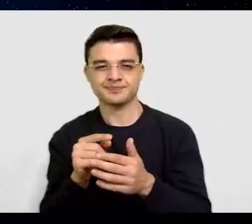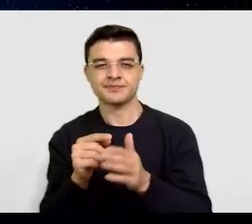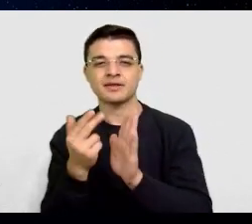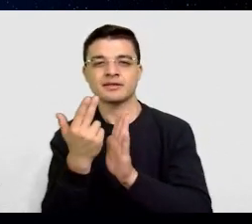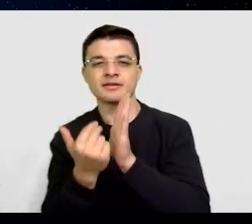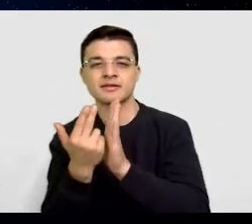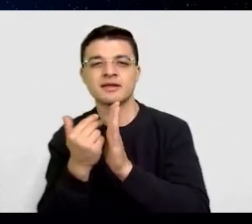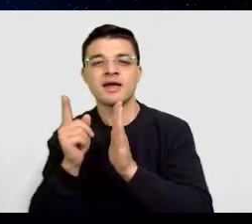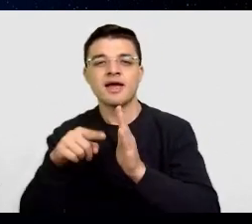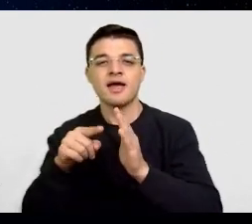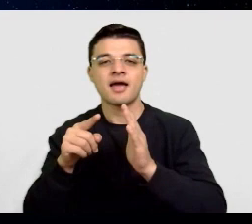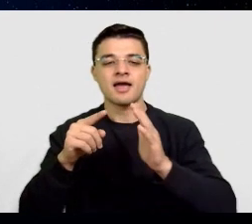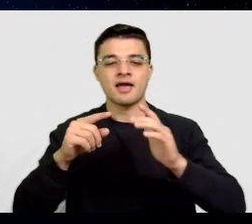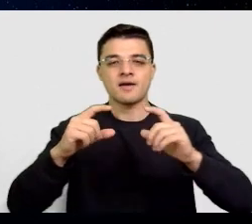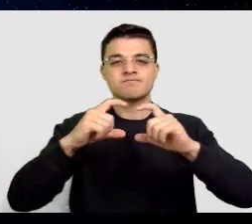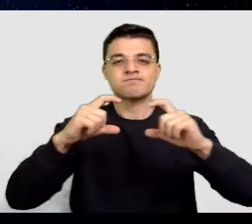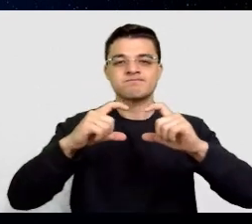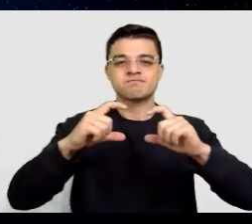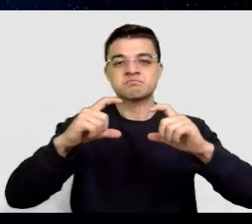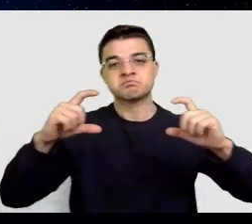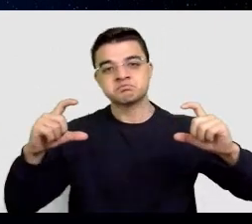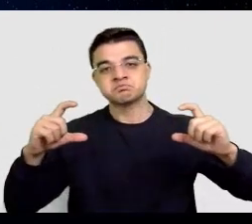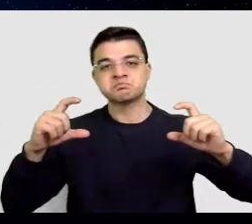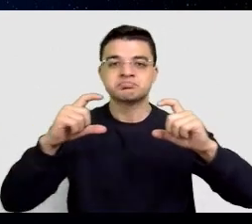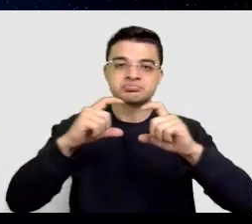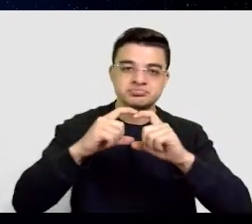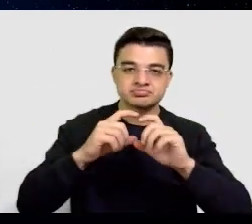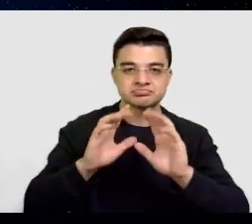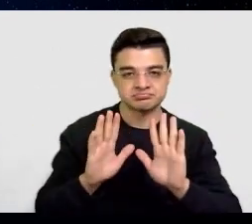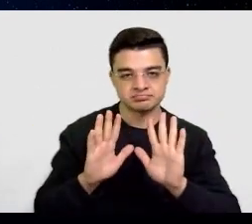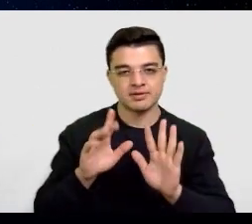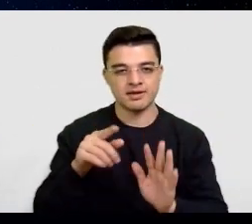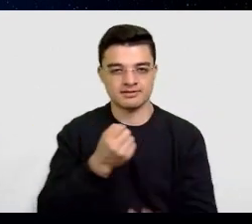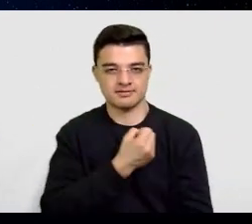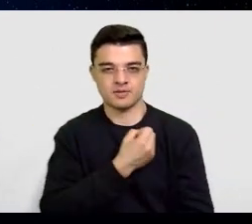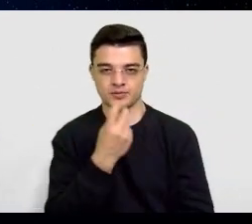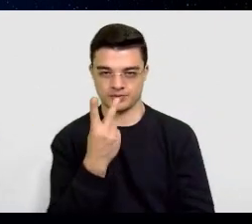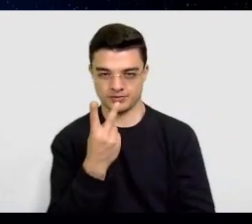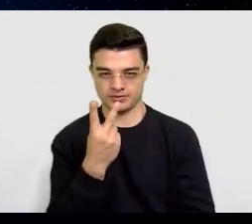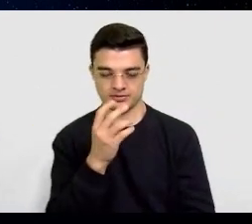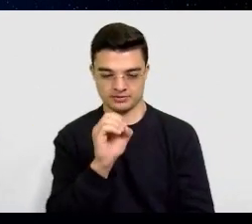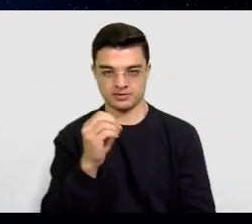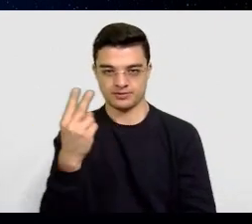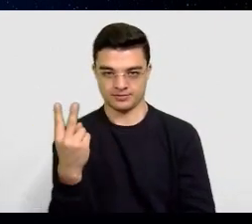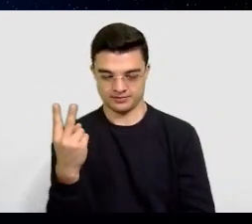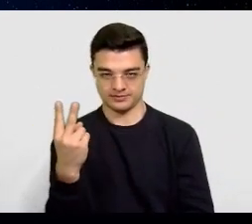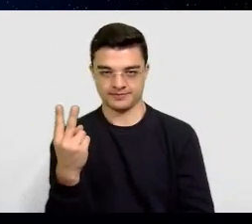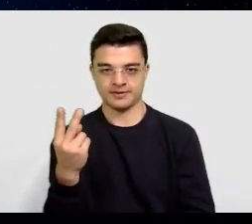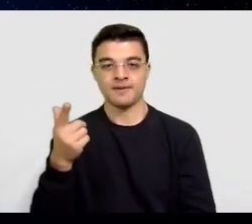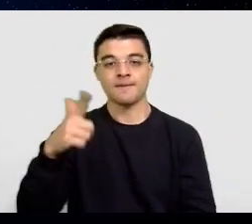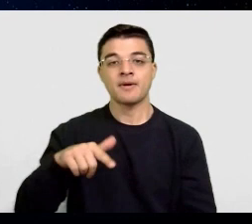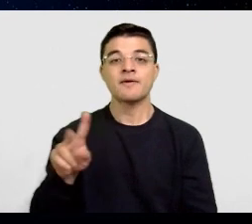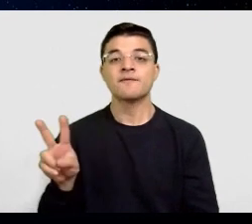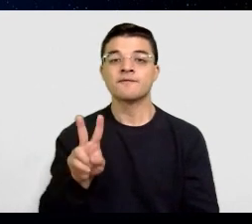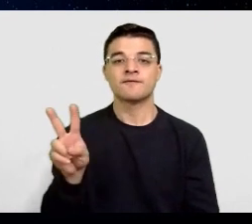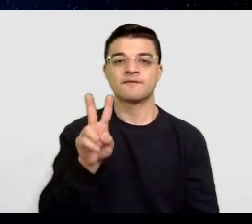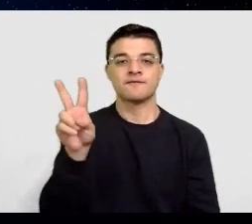input. No exemplo da primeira linha, a gente tem 02. E o valor, né, que são exatamente a